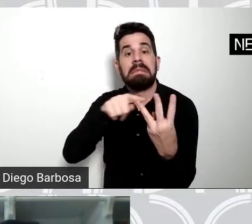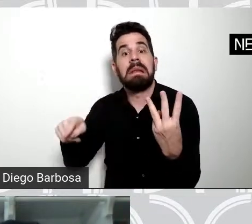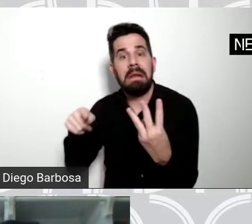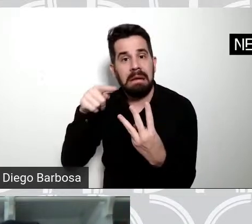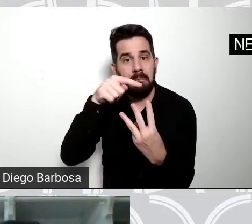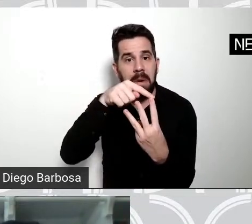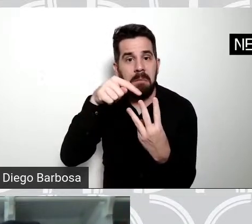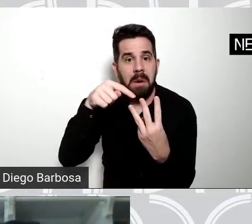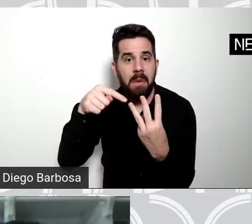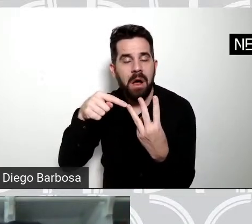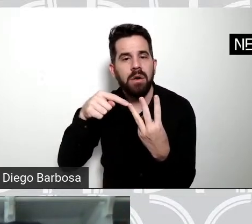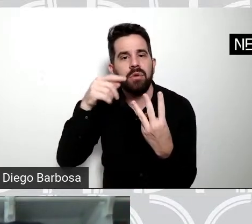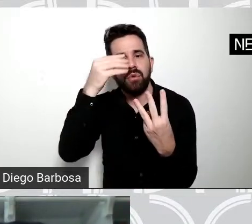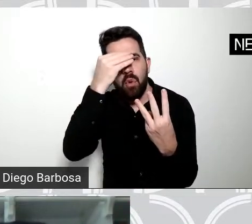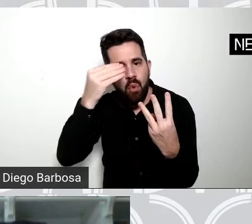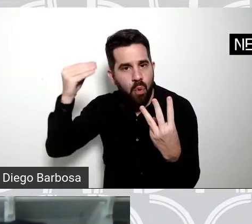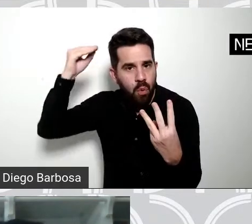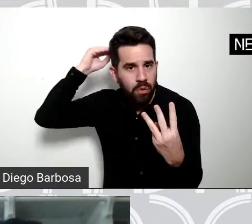relação